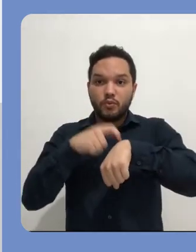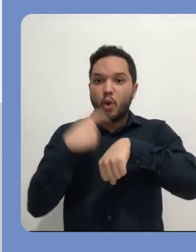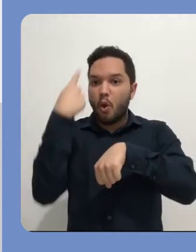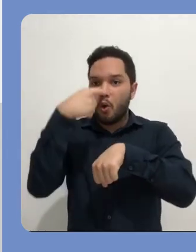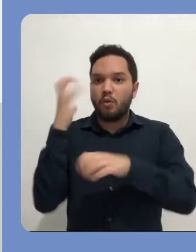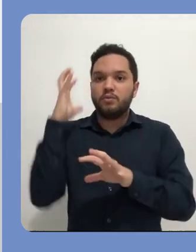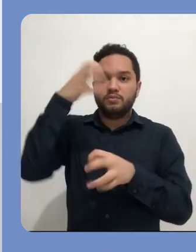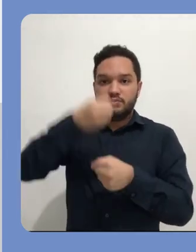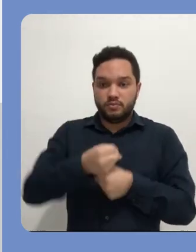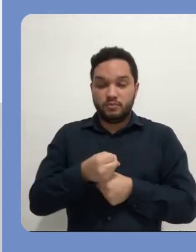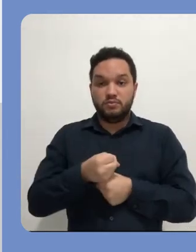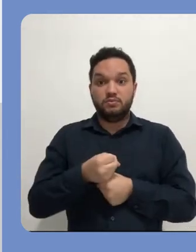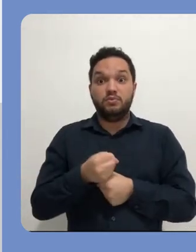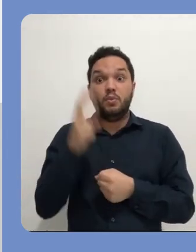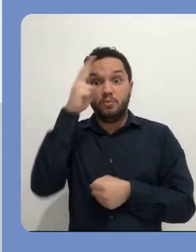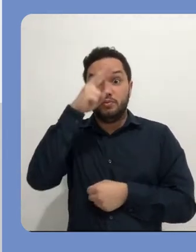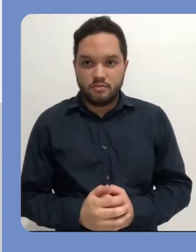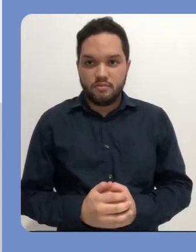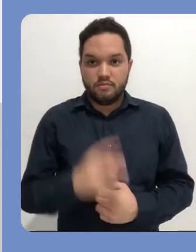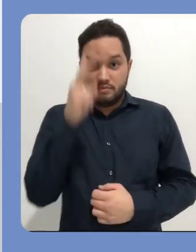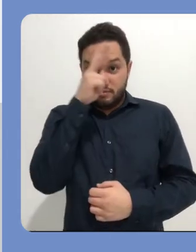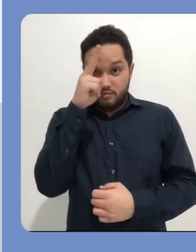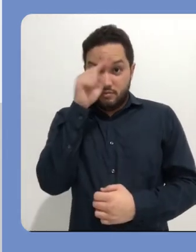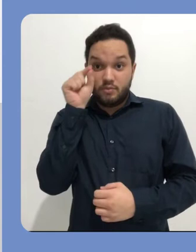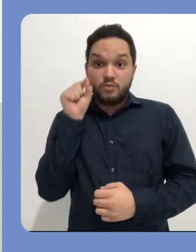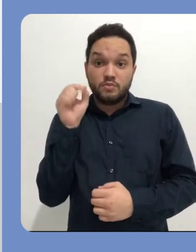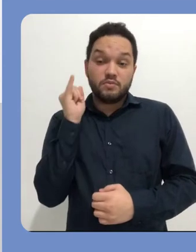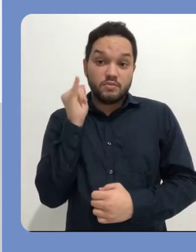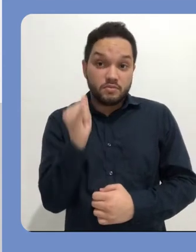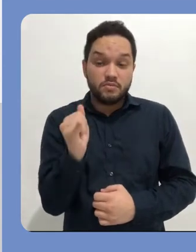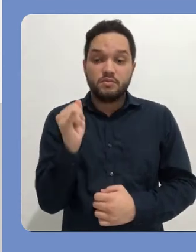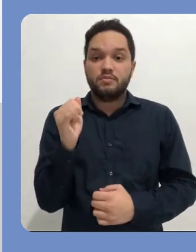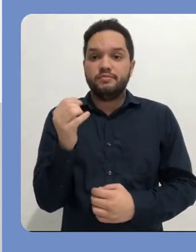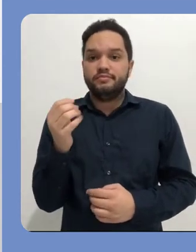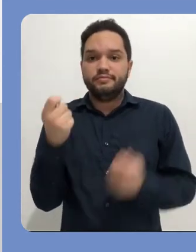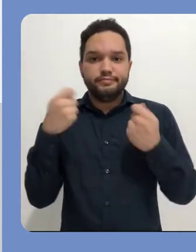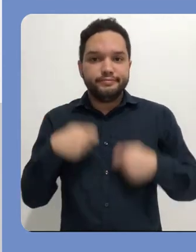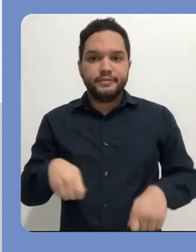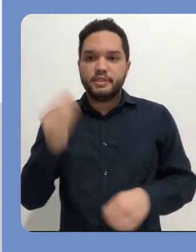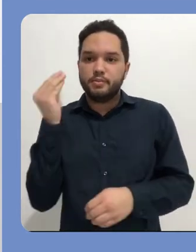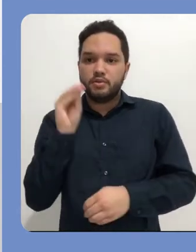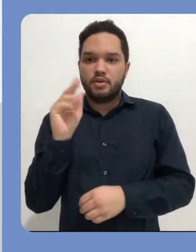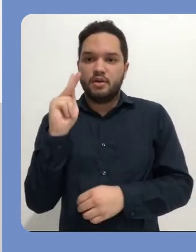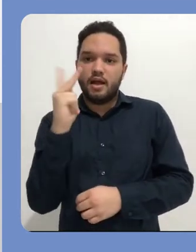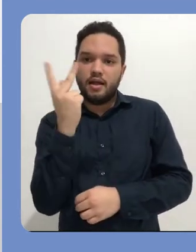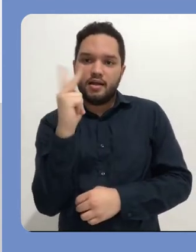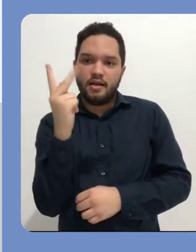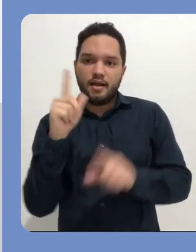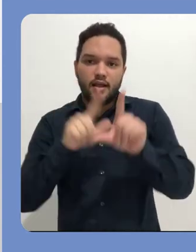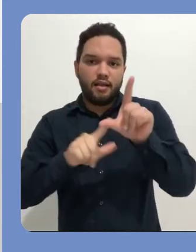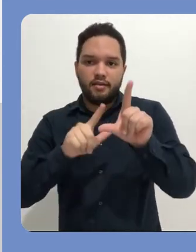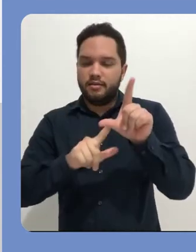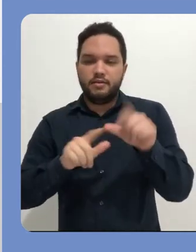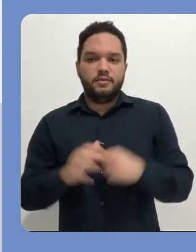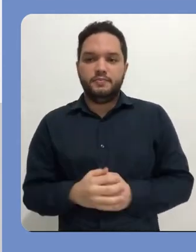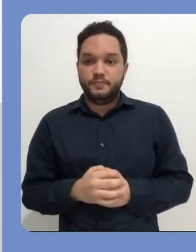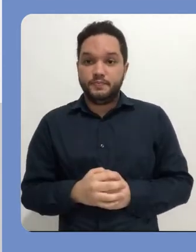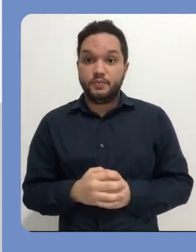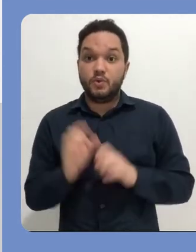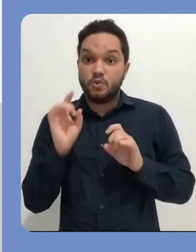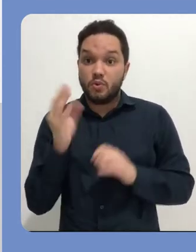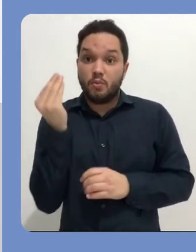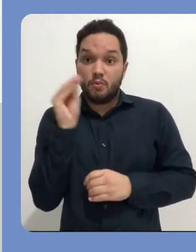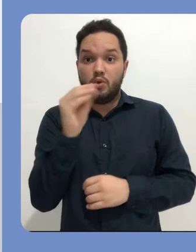Também precisa inserir uma carga horária. Lembrando que aqui em carga horária, não é necessário incluir o H de